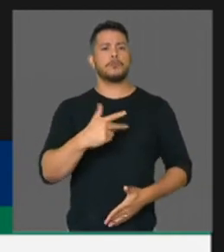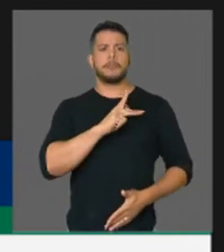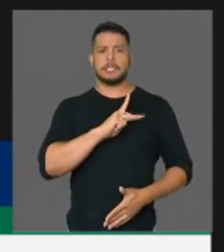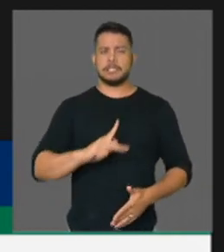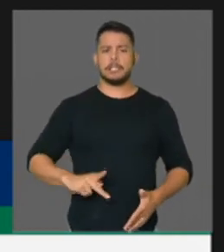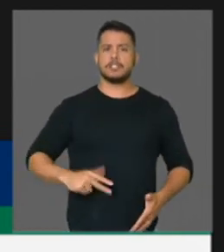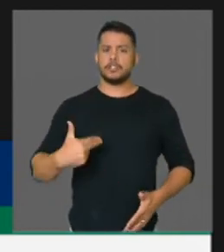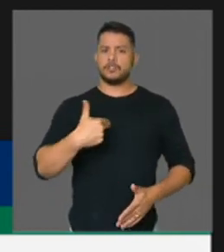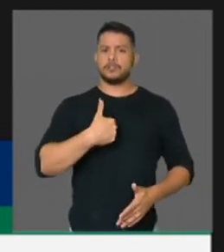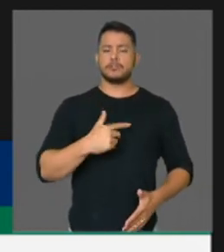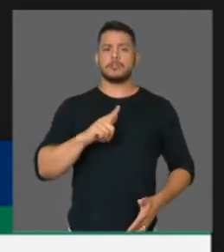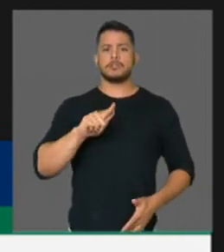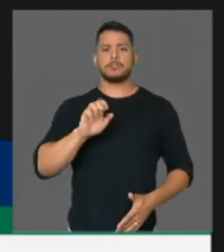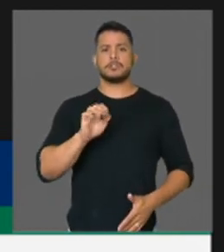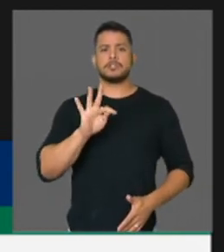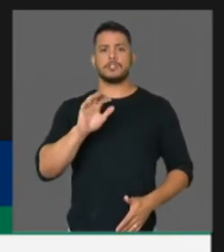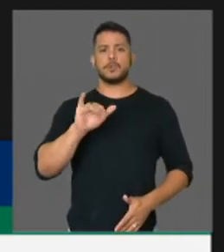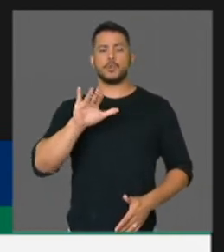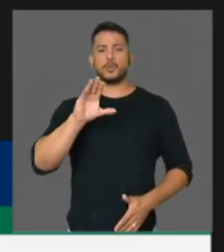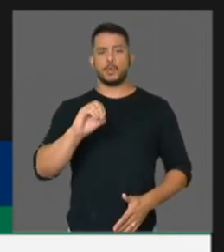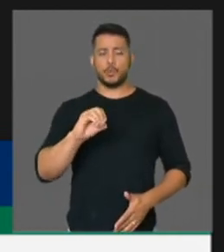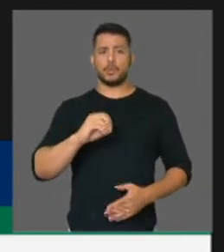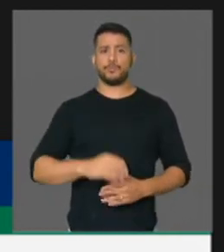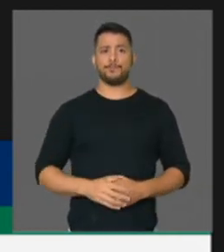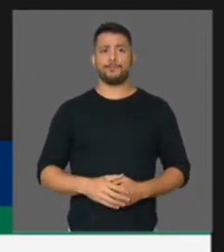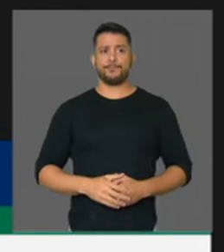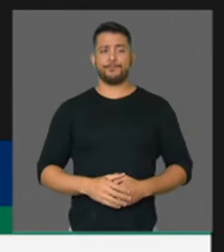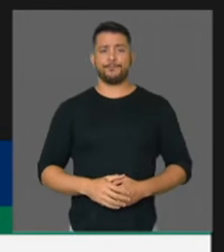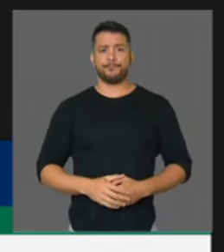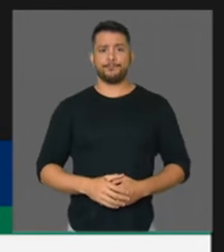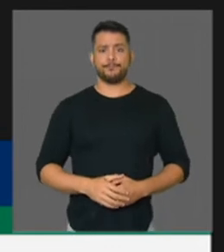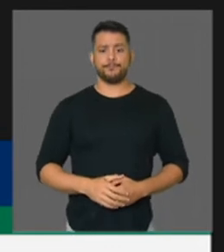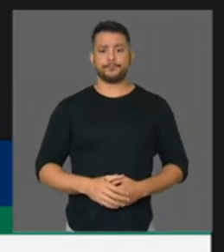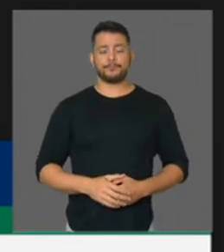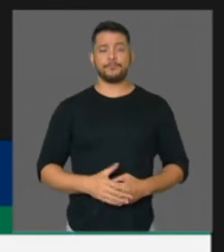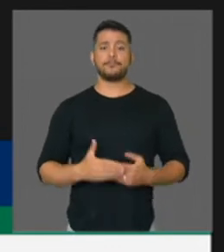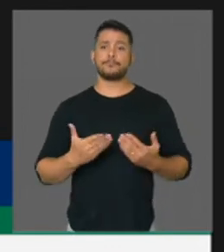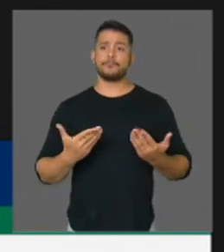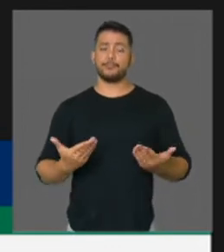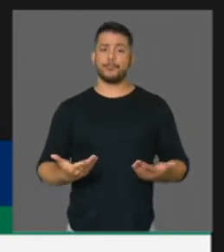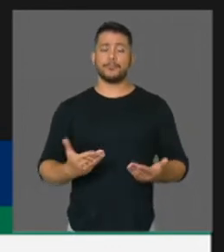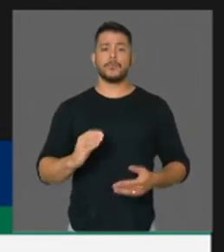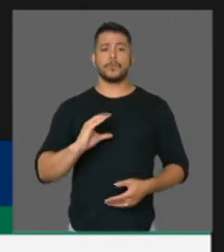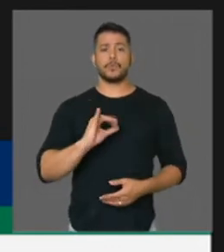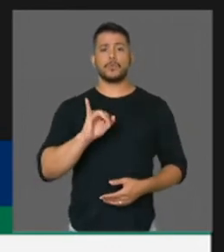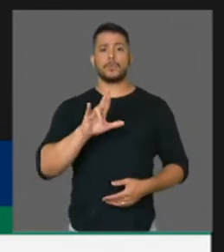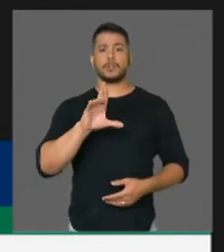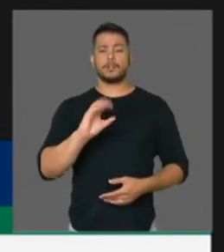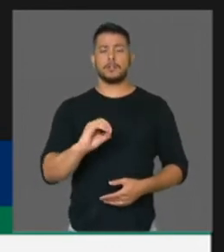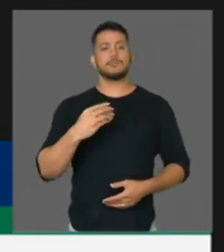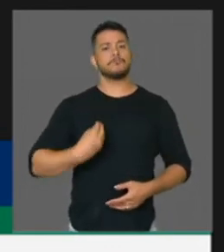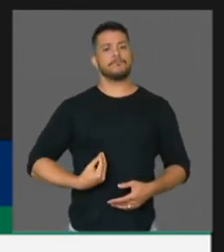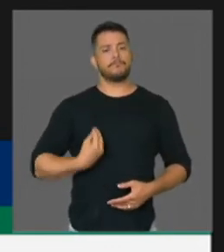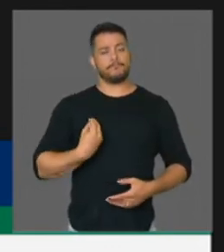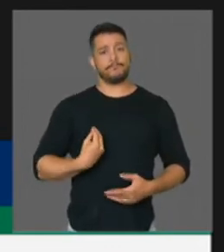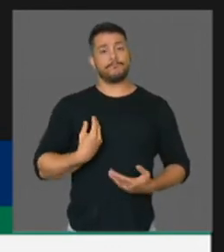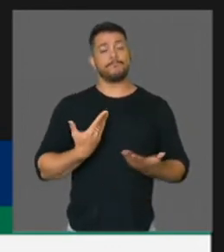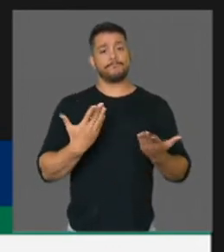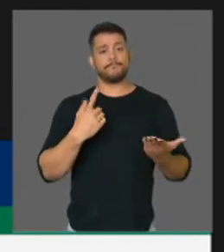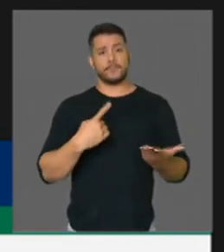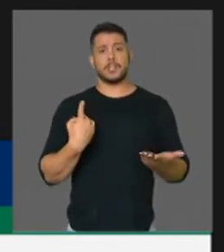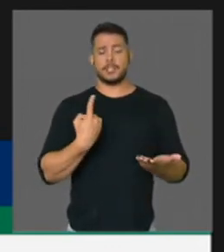Vargas, mas mais do que o Brizola podia ter sido. Pois o Ciro está aí se apresentando e nós temos muita